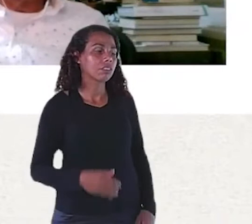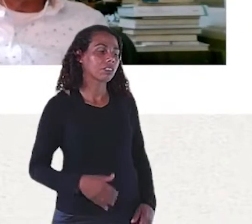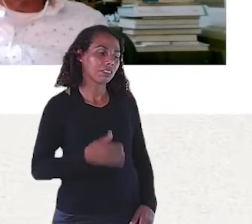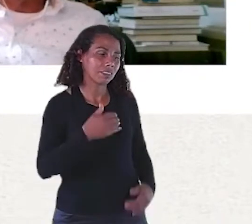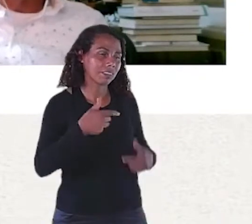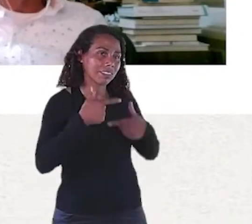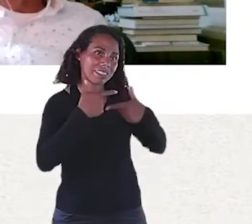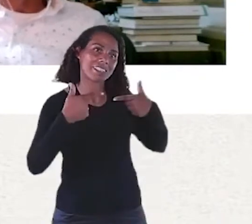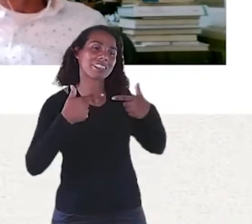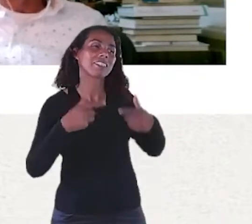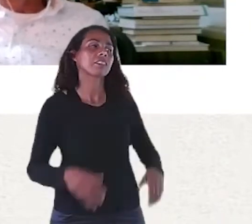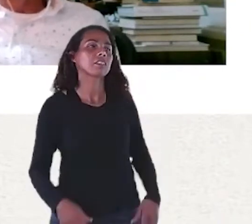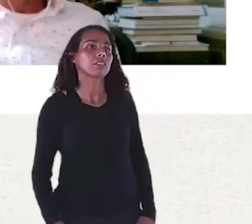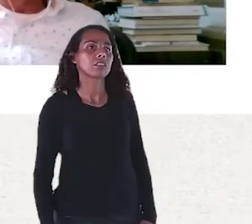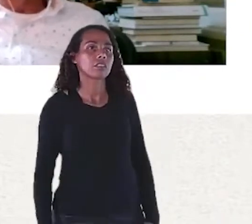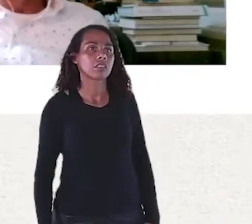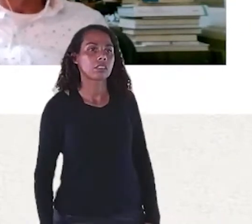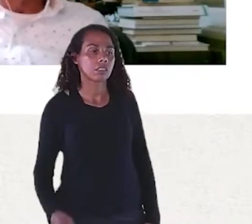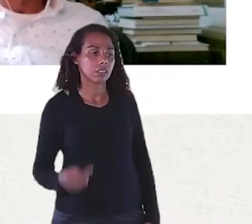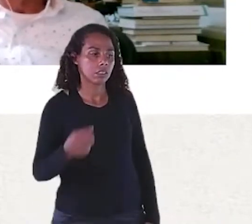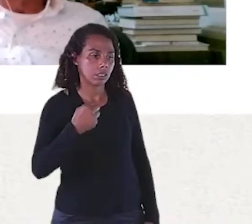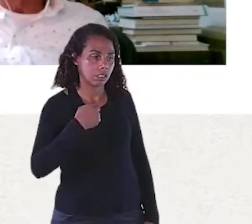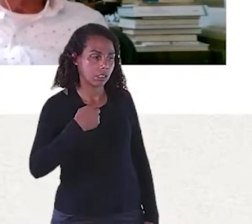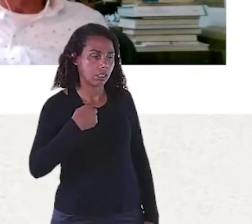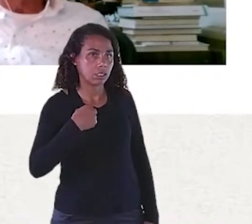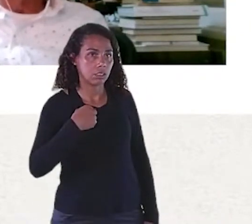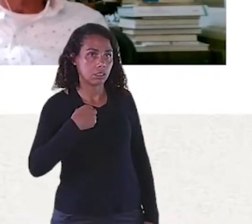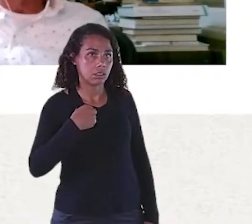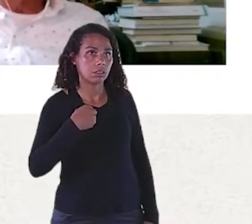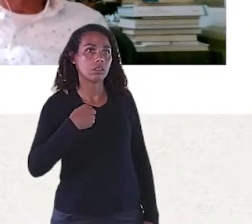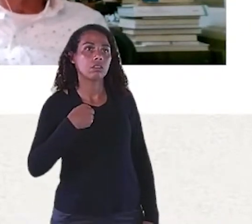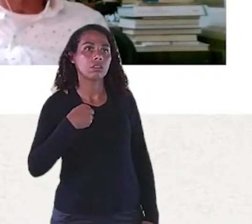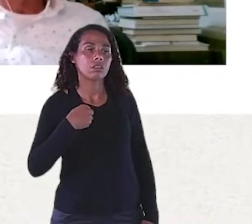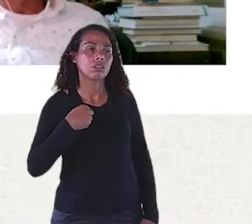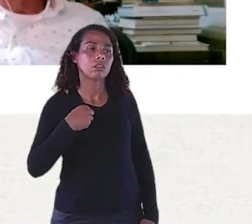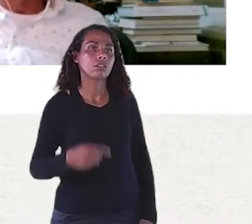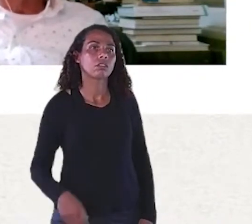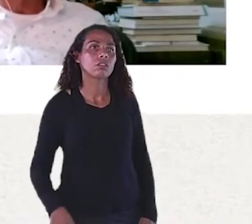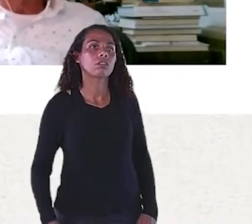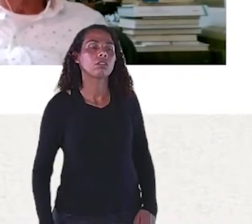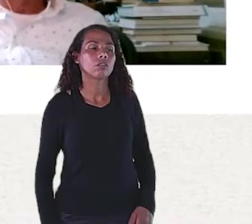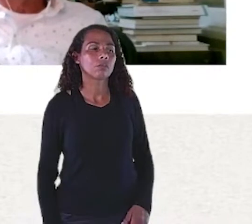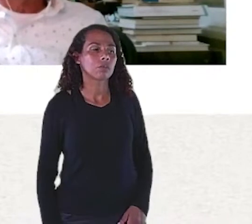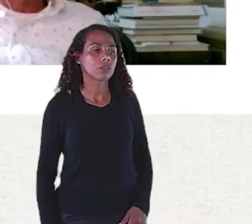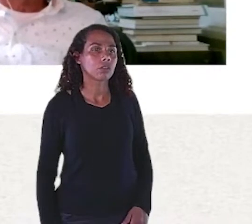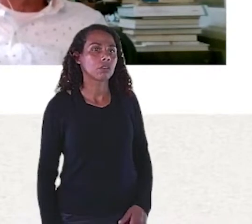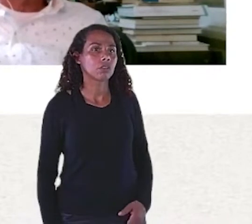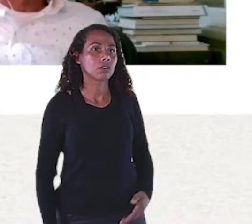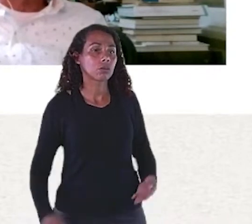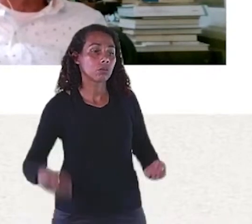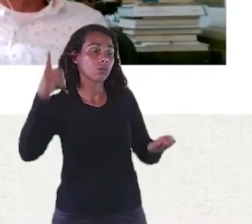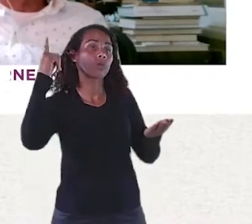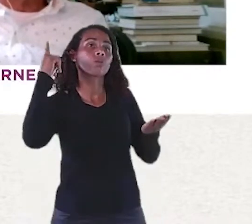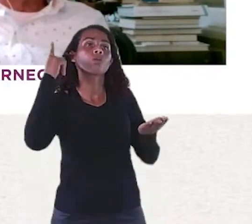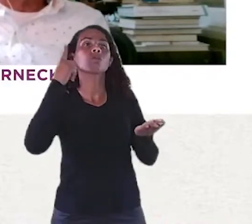a convite da Companhia das Letras, né? Já tem um bocado de tempo que eu estou metido numa